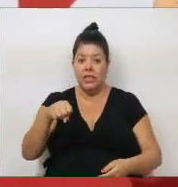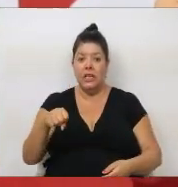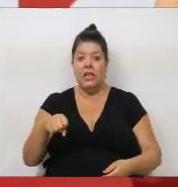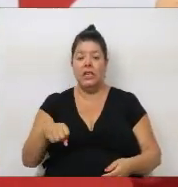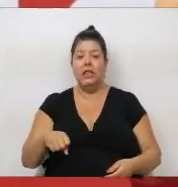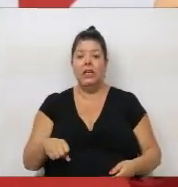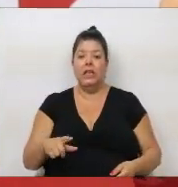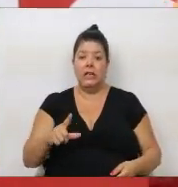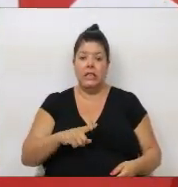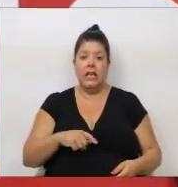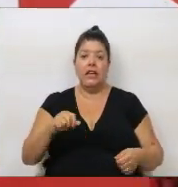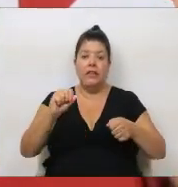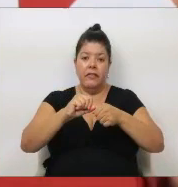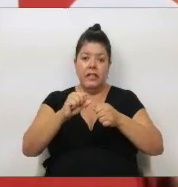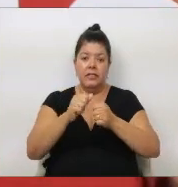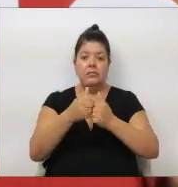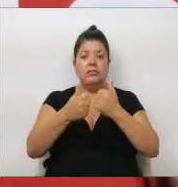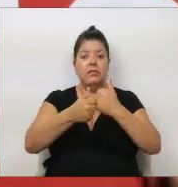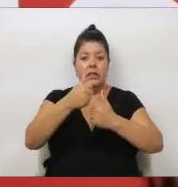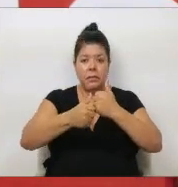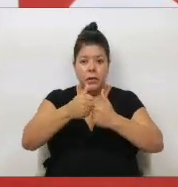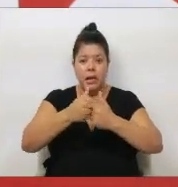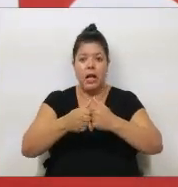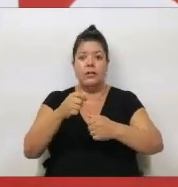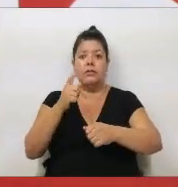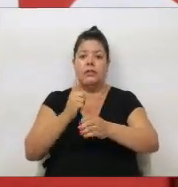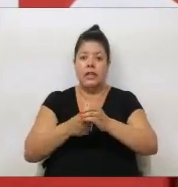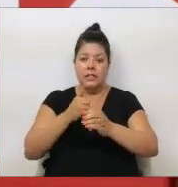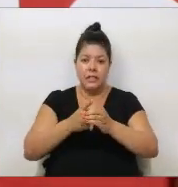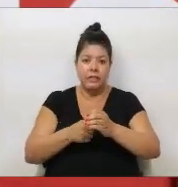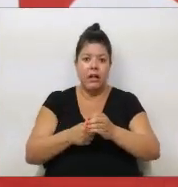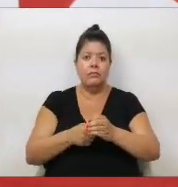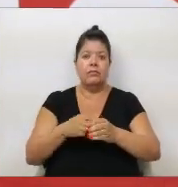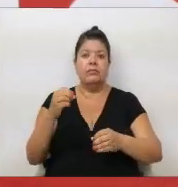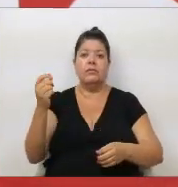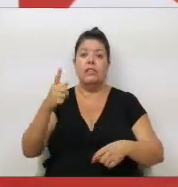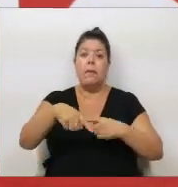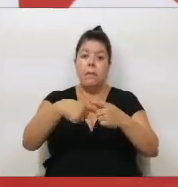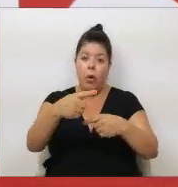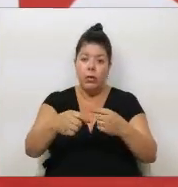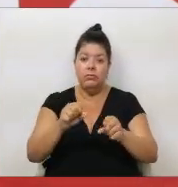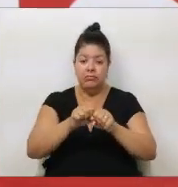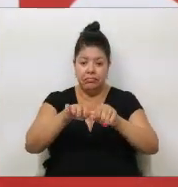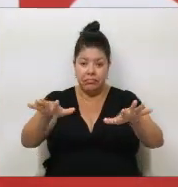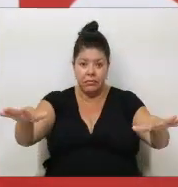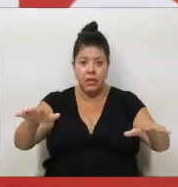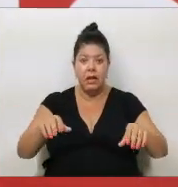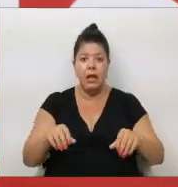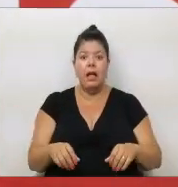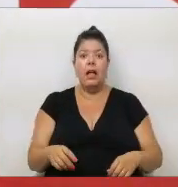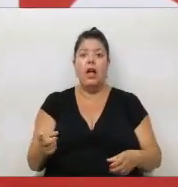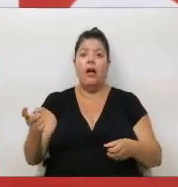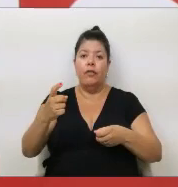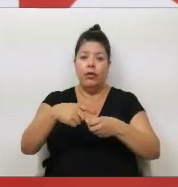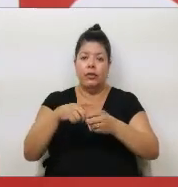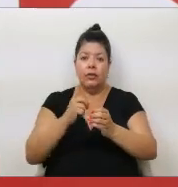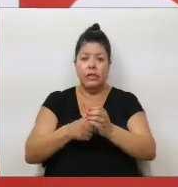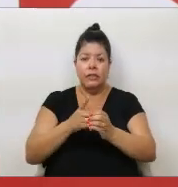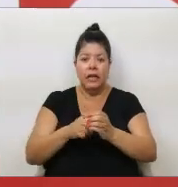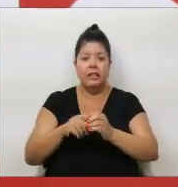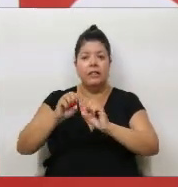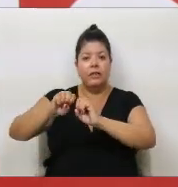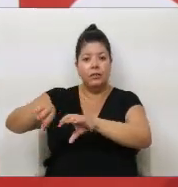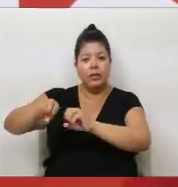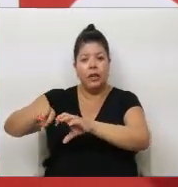ser reativados na cidade, não há dúvida disso, né? Nós também, voltando lá, a cidade